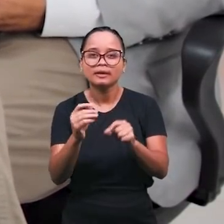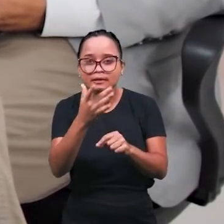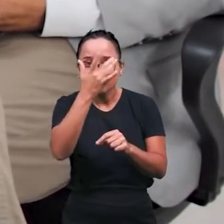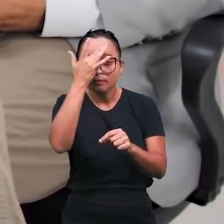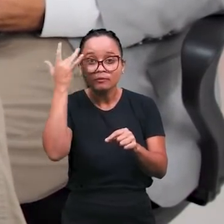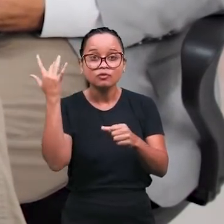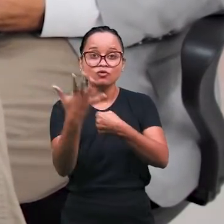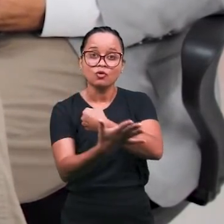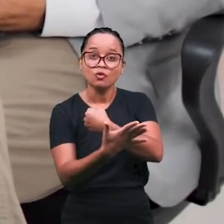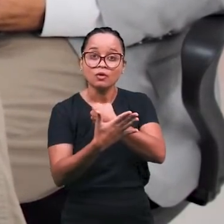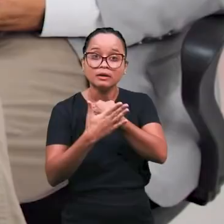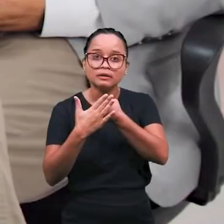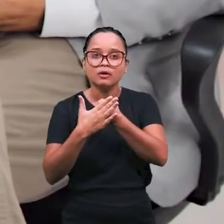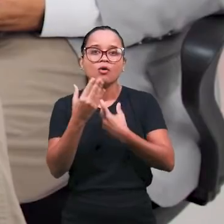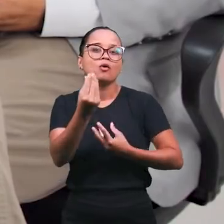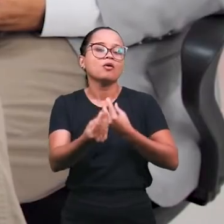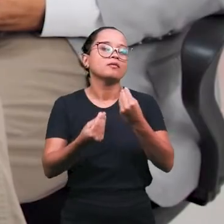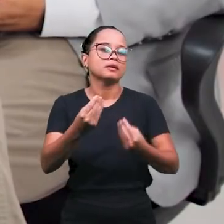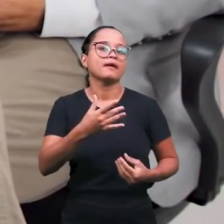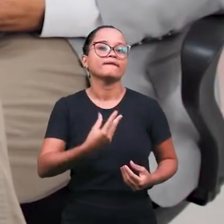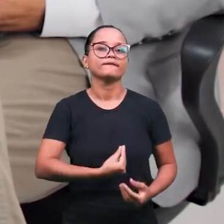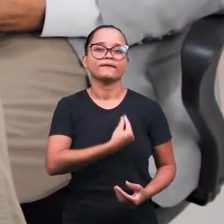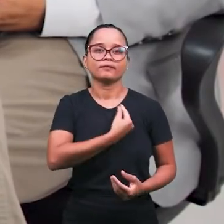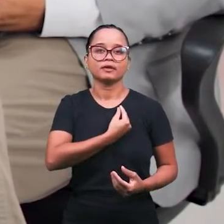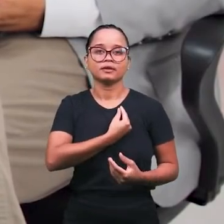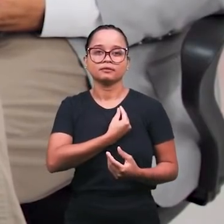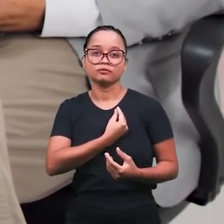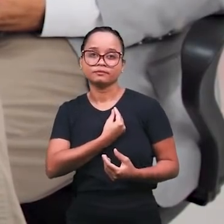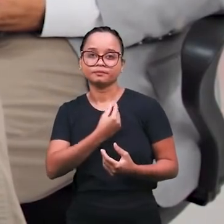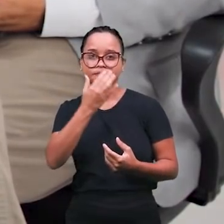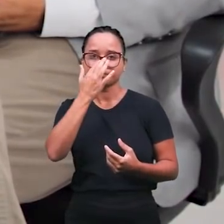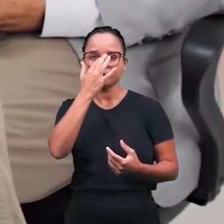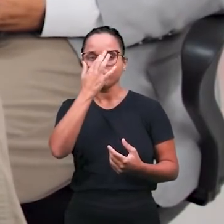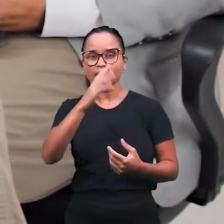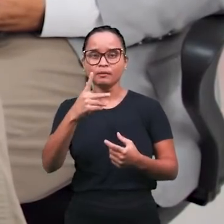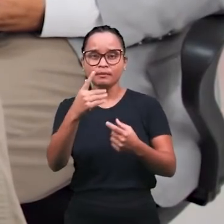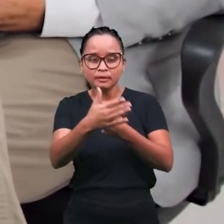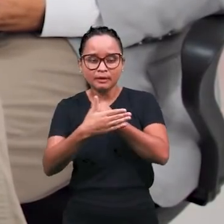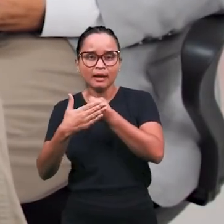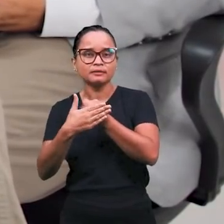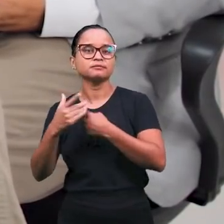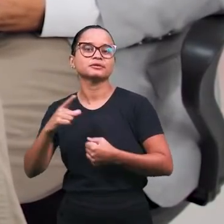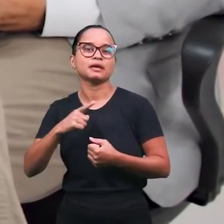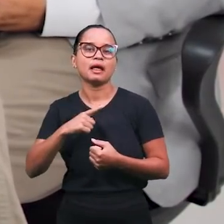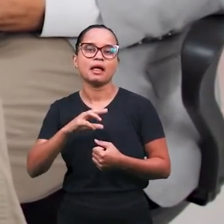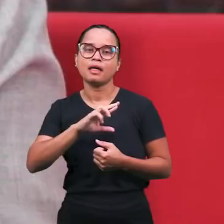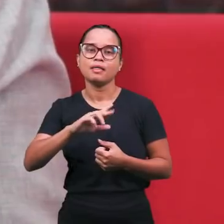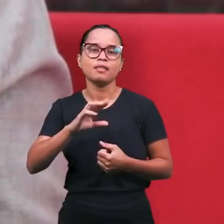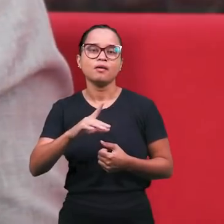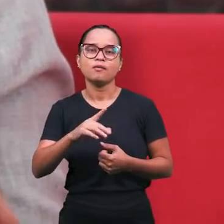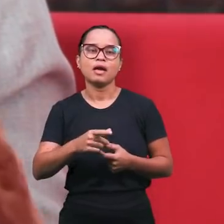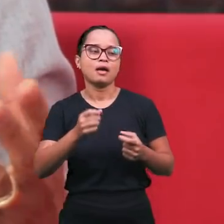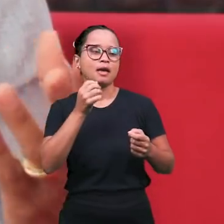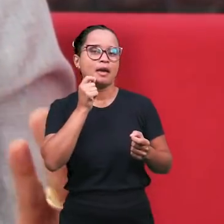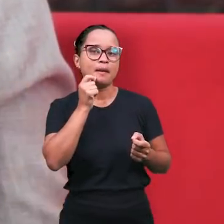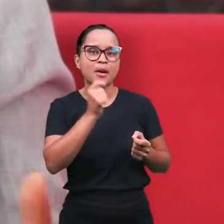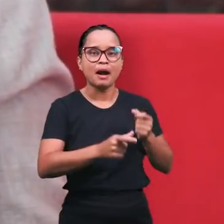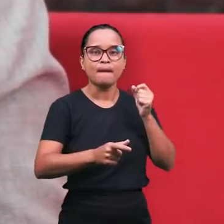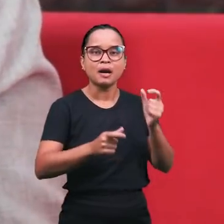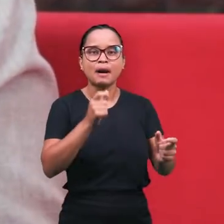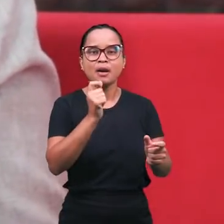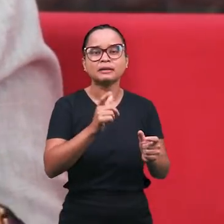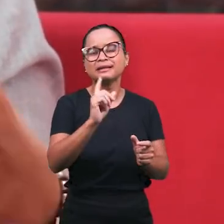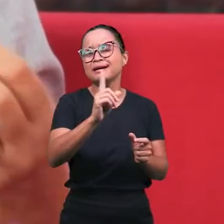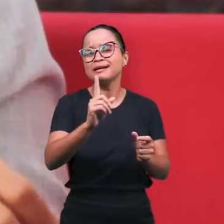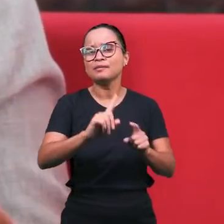pessoa, independente do que ela está vivendo, ela precisa ser acolhida e não discriminada, não é? E a outra coisa que